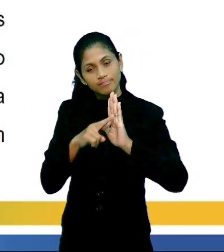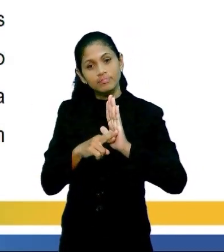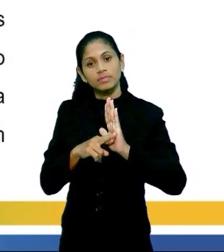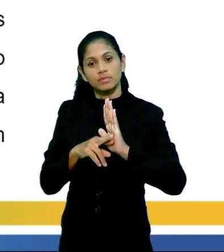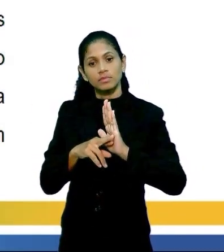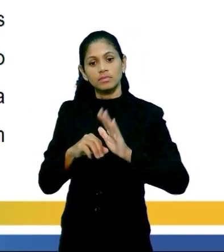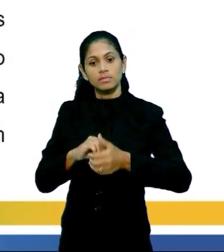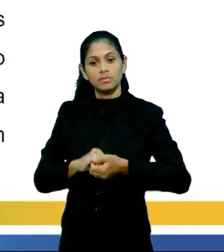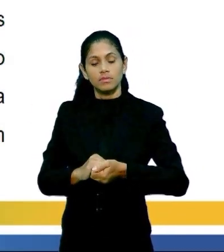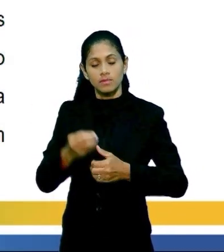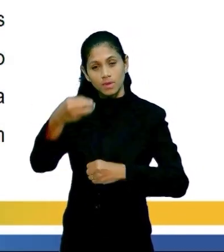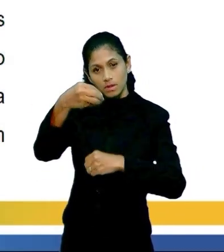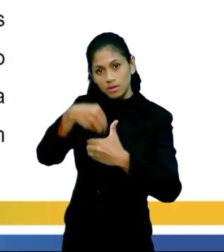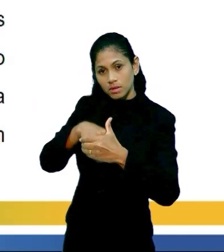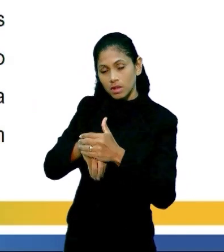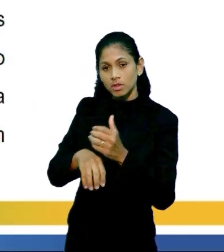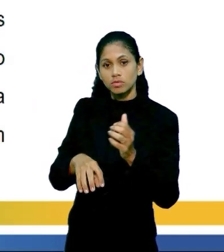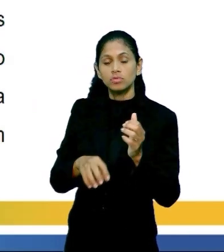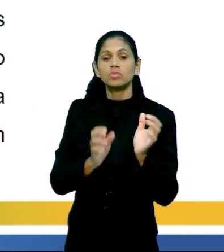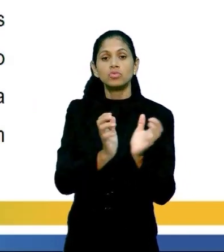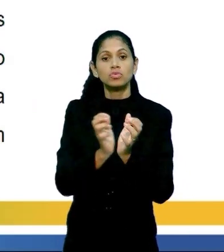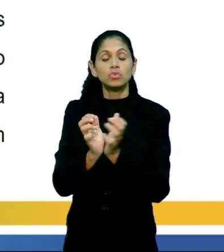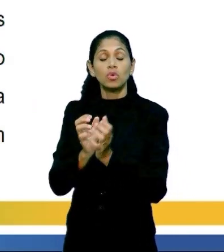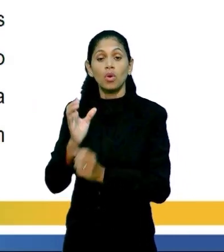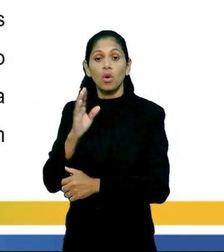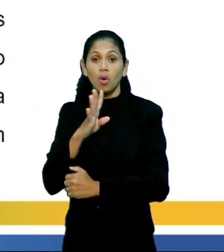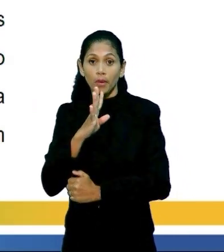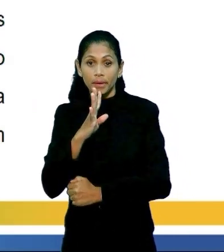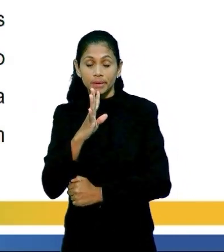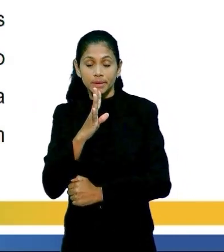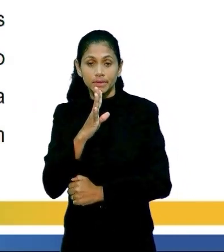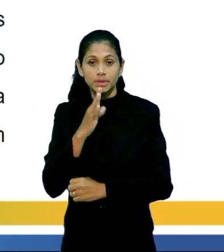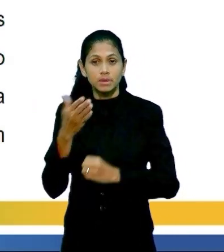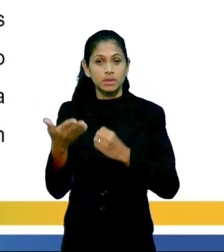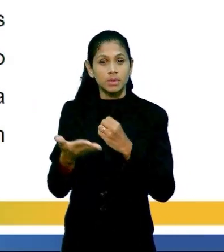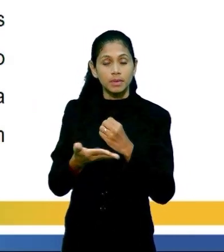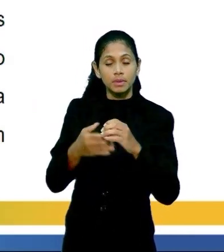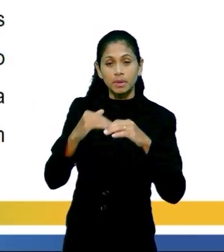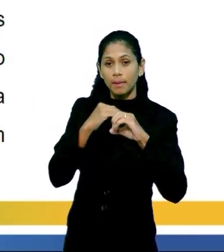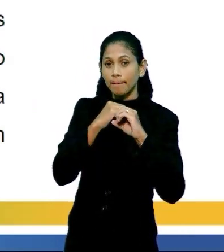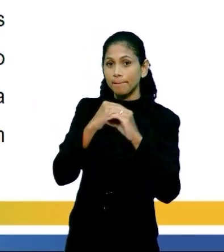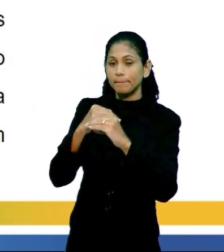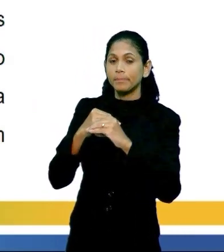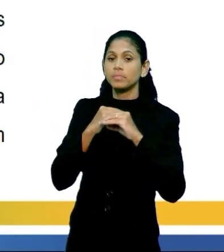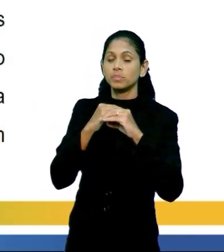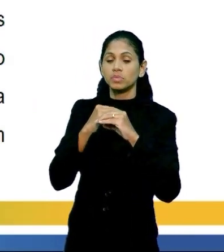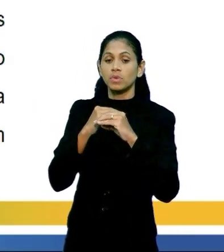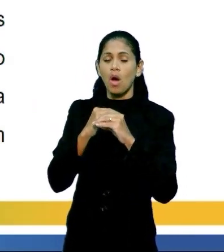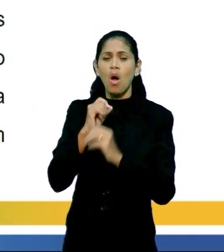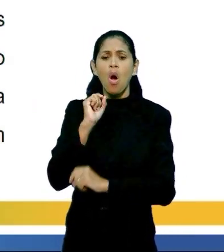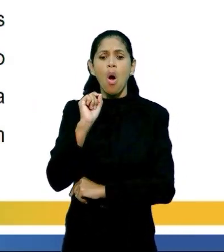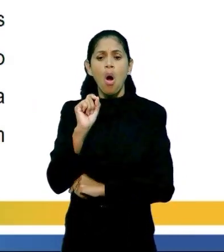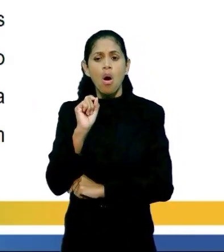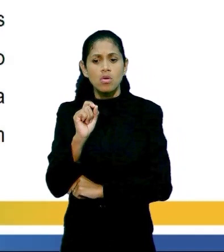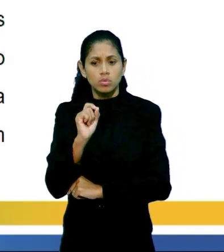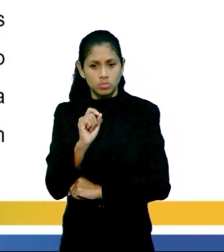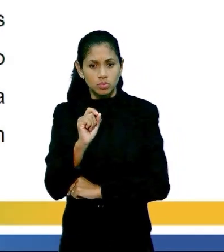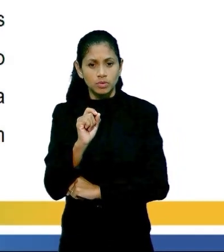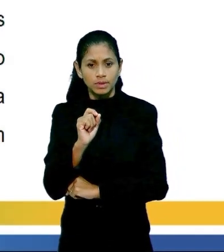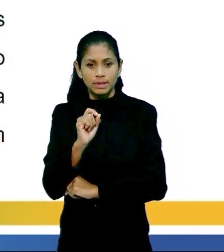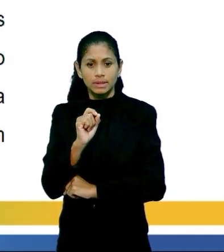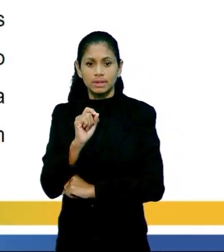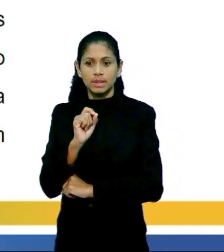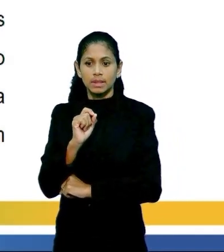os compostos conhecidos, um dos mais estáveis é o difluoreto de